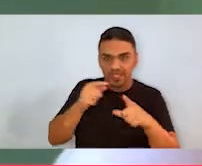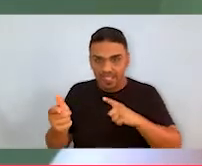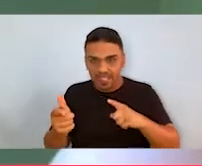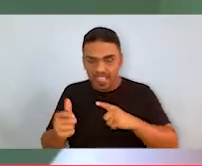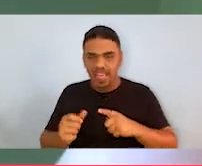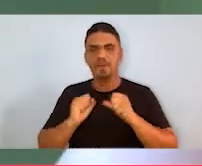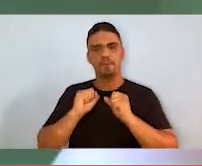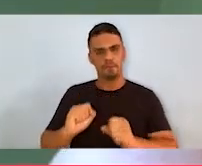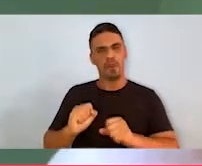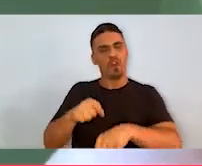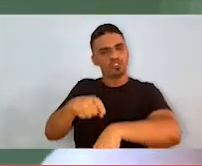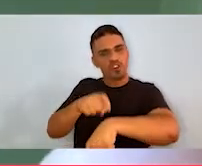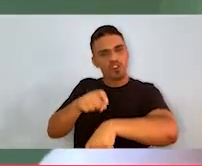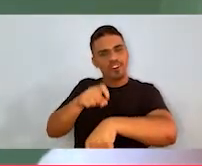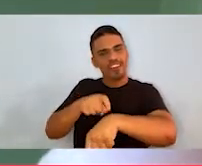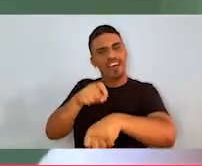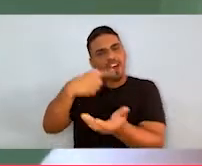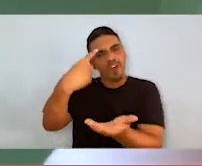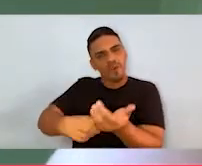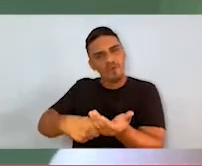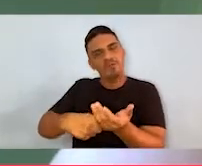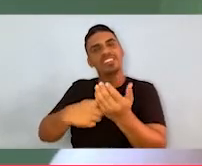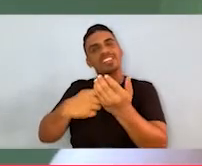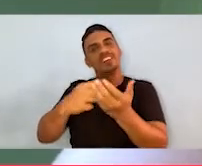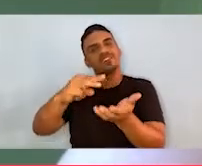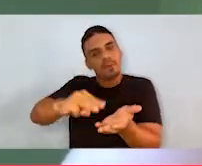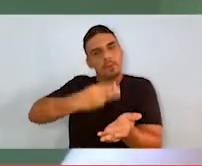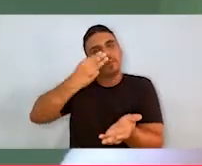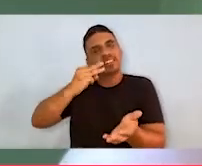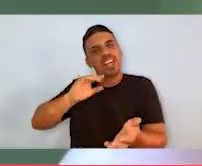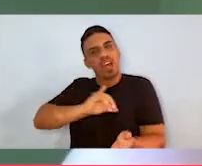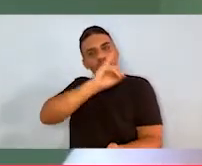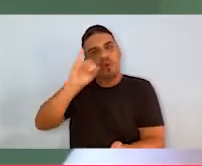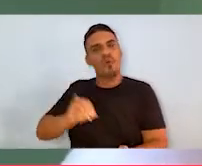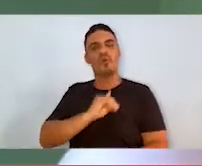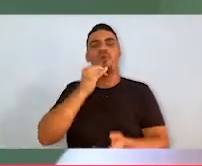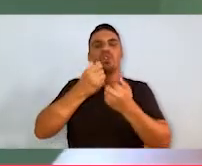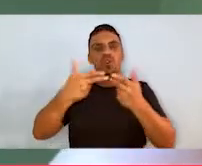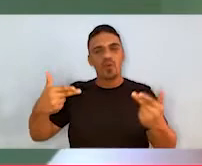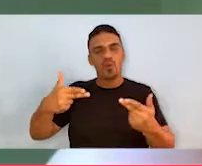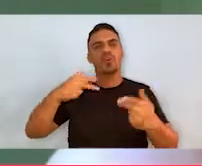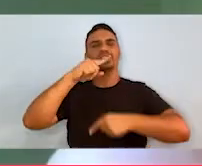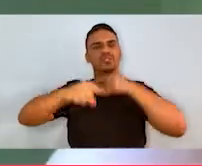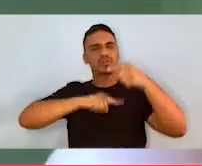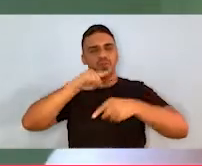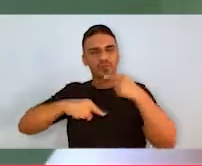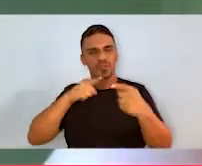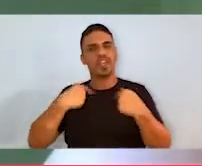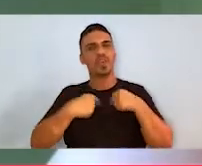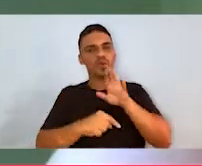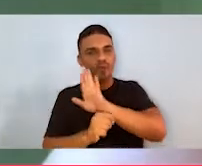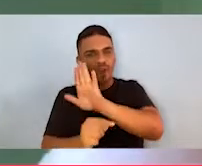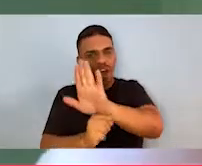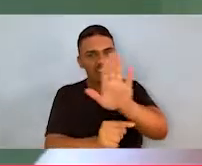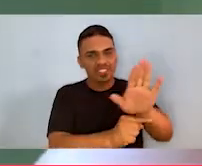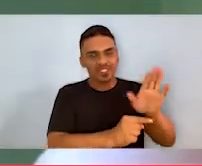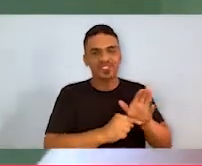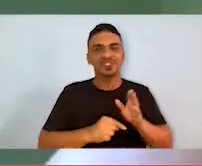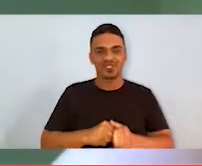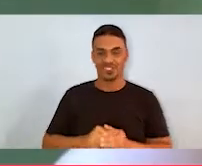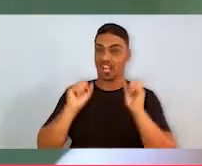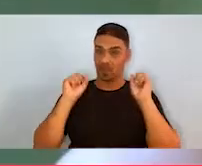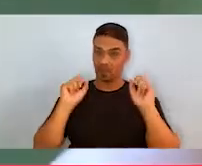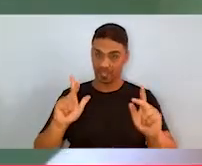dão um oi e a gente tira a dúvida, e se vocês quiserem perguntar também depois, ou durante